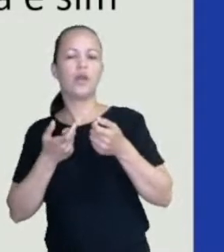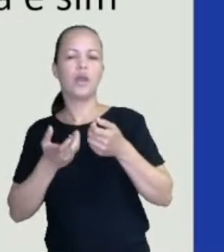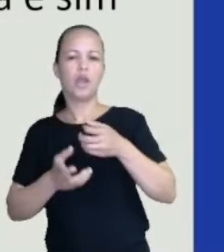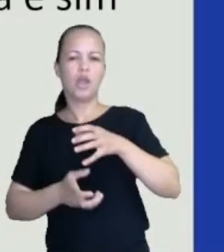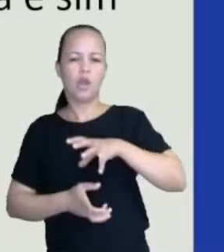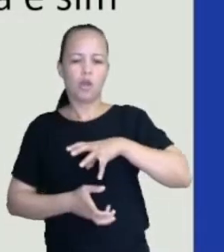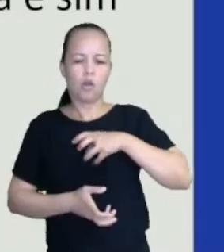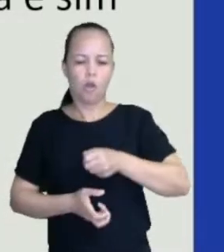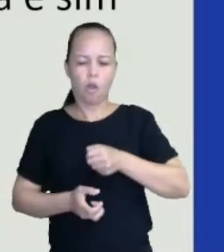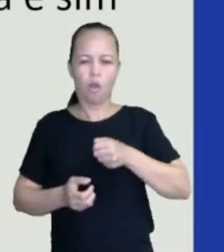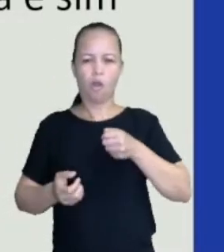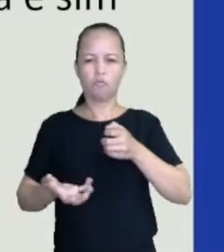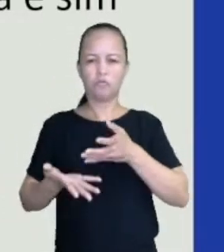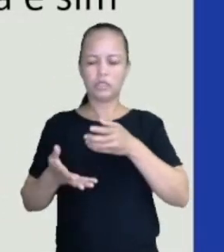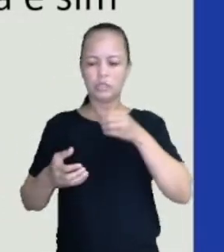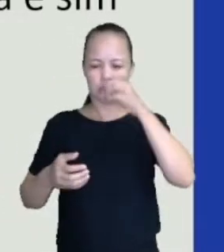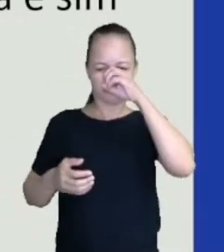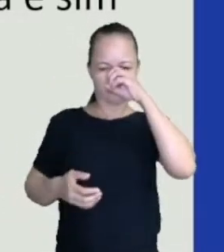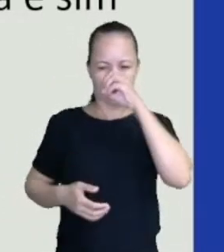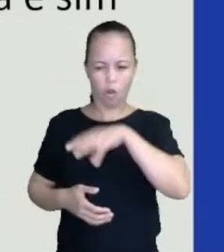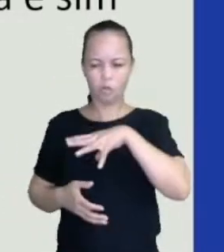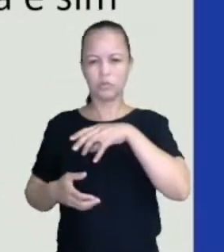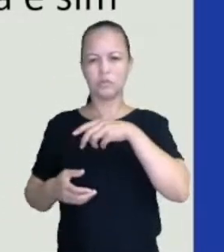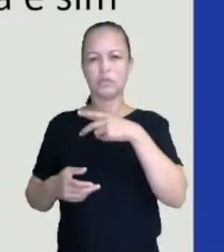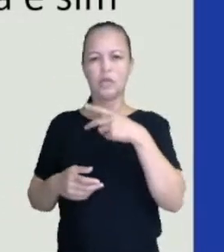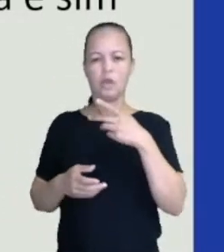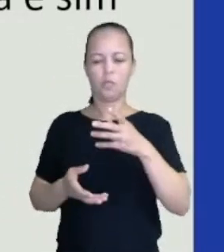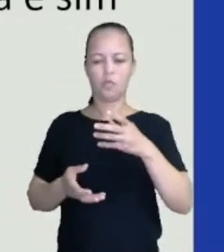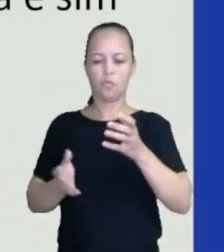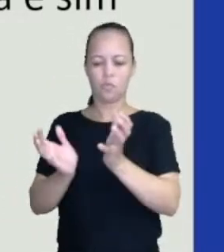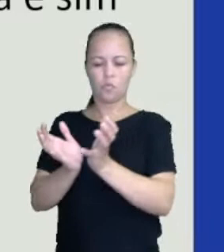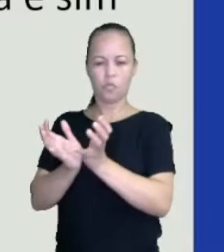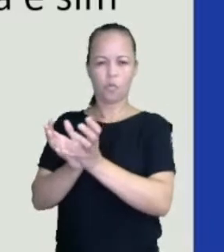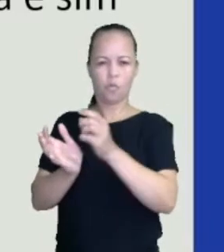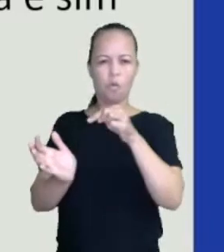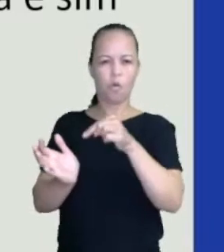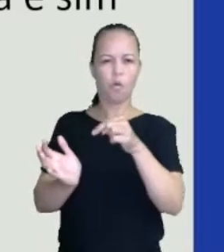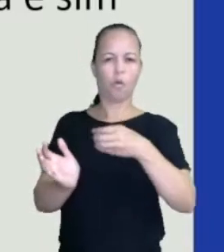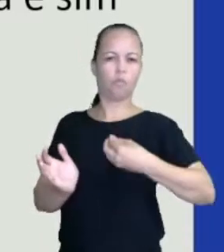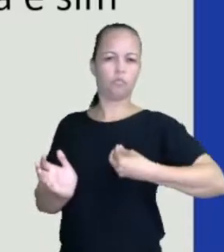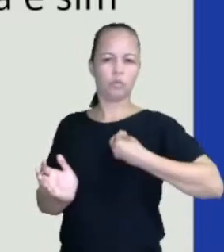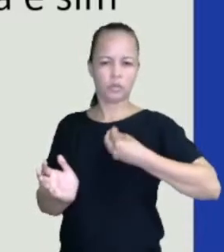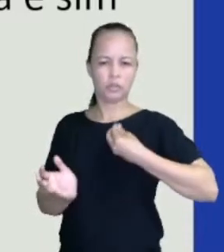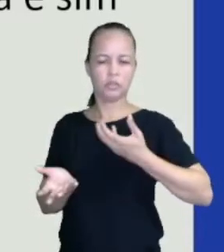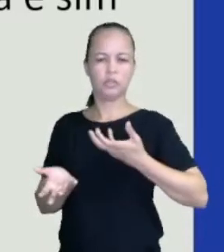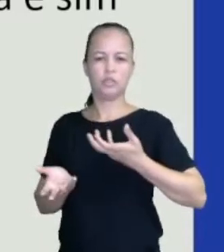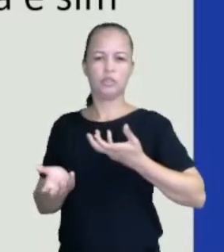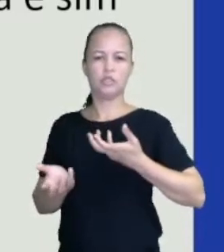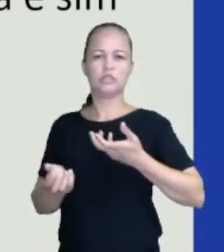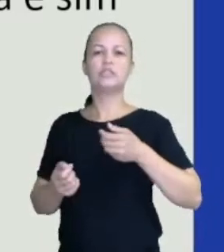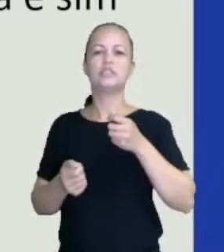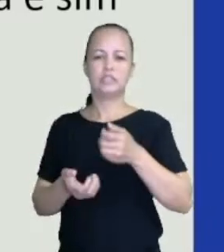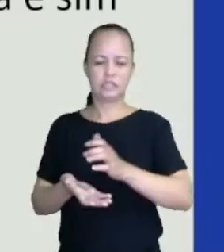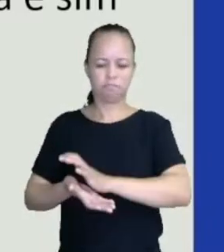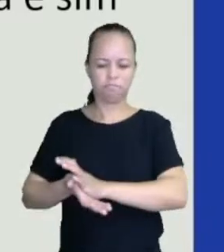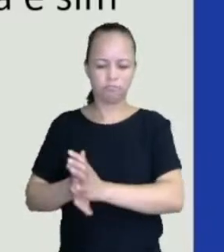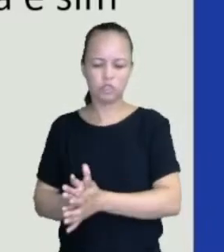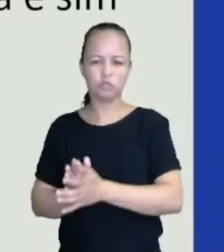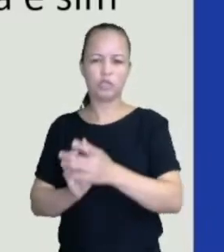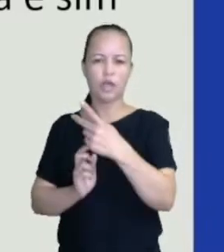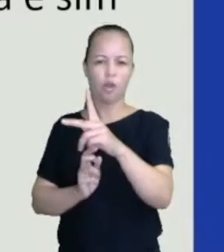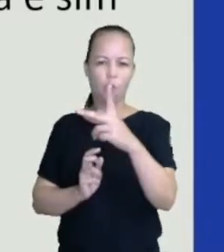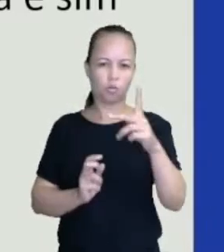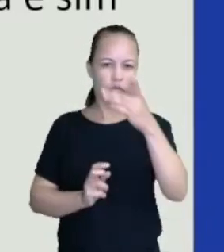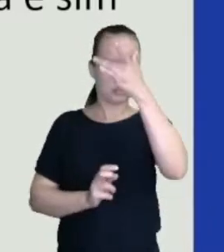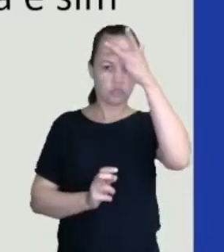for agressivo à existência de algum grupo, ele vai prejudicar aos